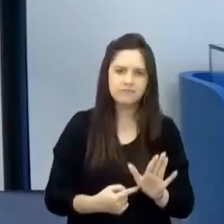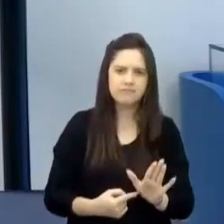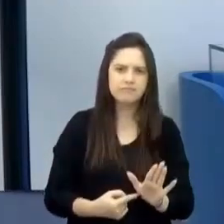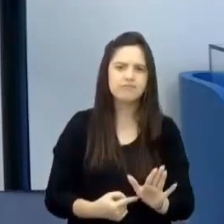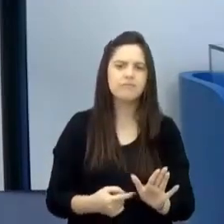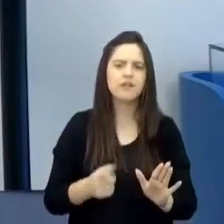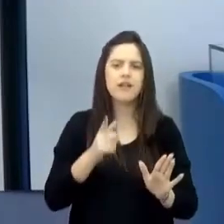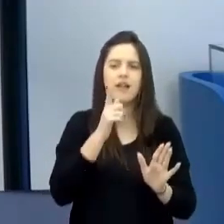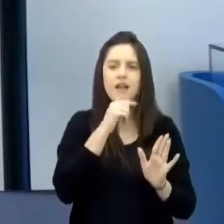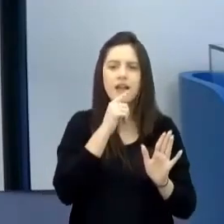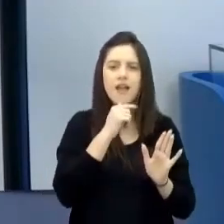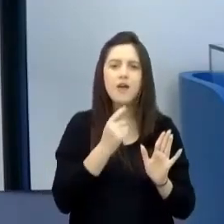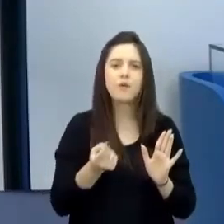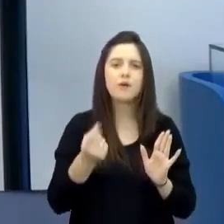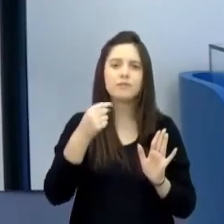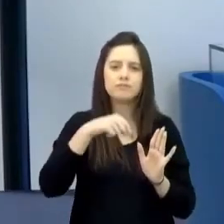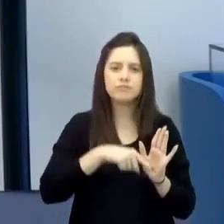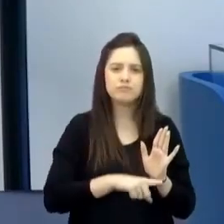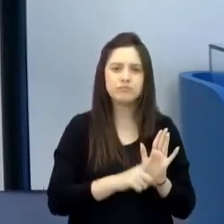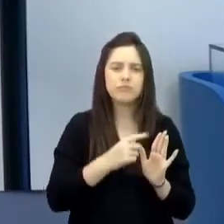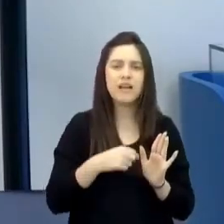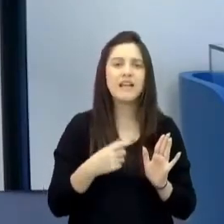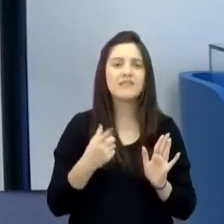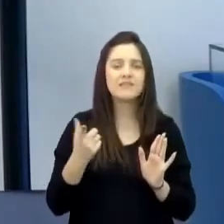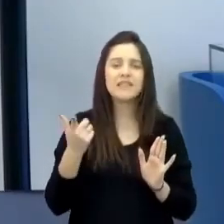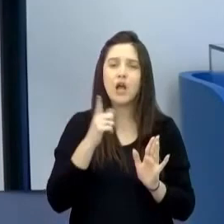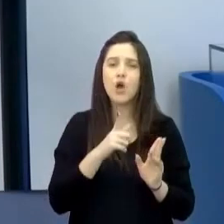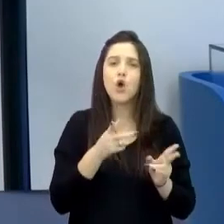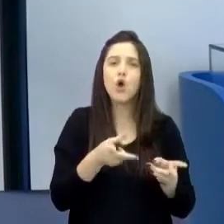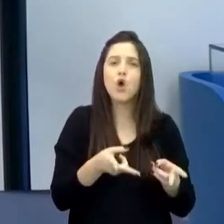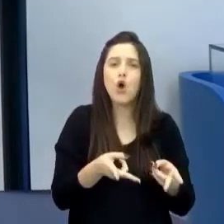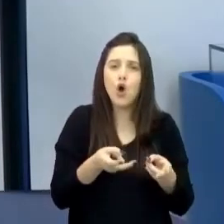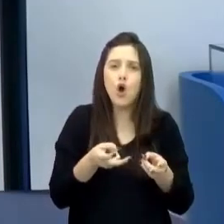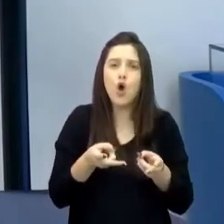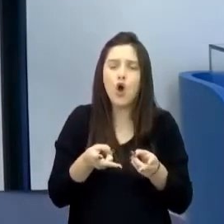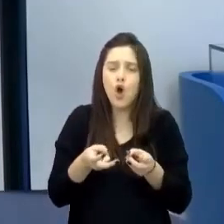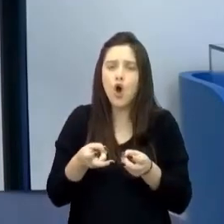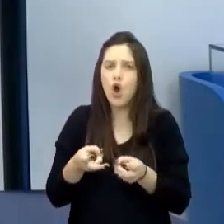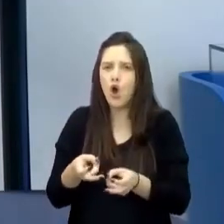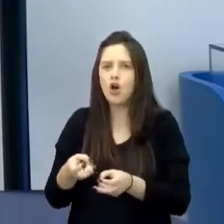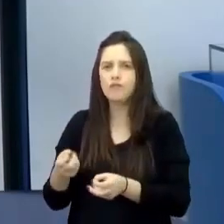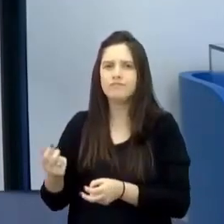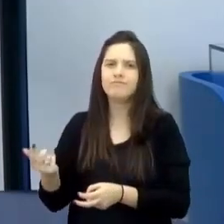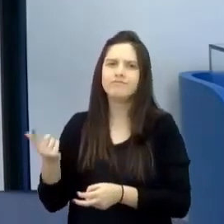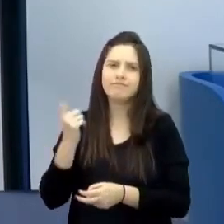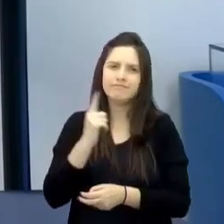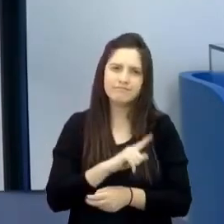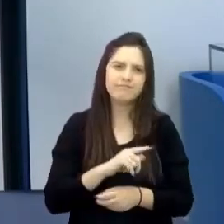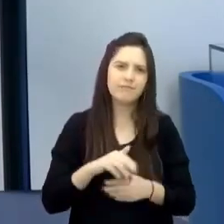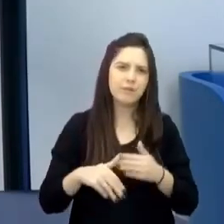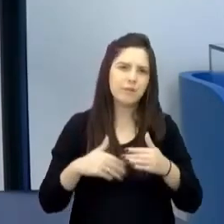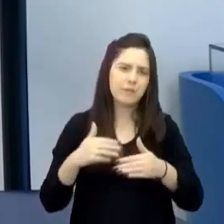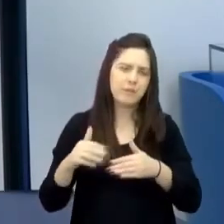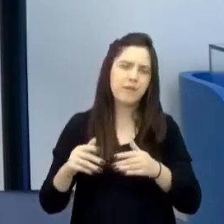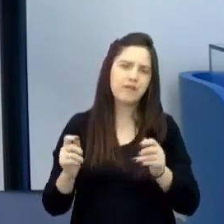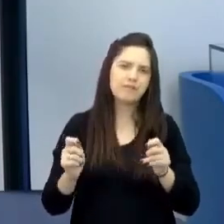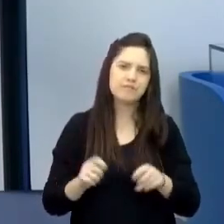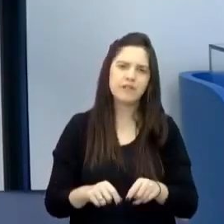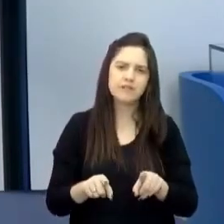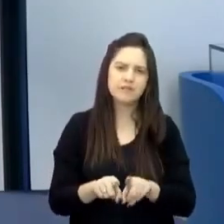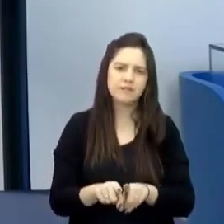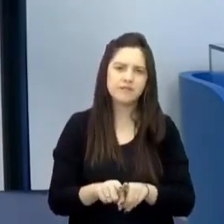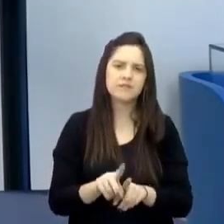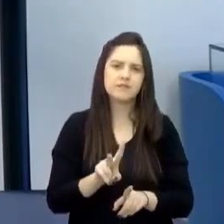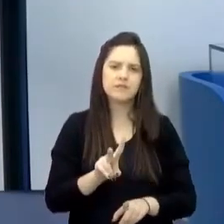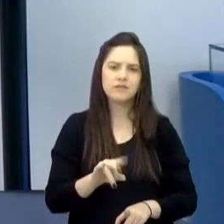que também vai ficar embutida, essa água foi consumida. Ela um dia vai retornar para o meio ambiente? Vai, provavelmente vai, só vai demorar. Não